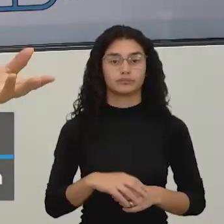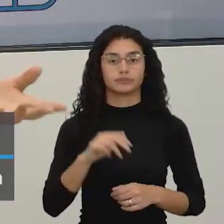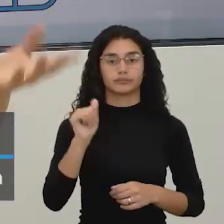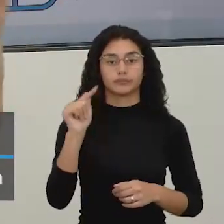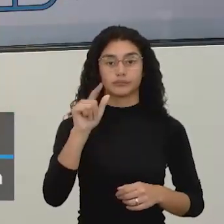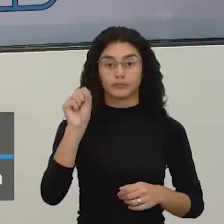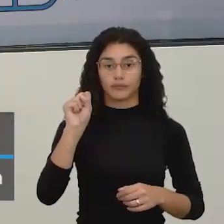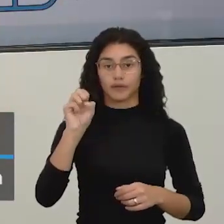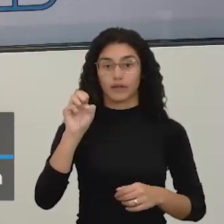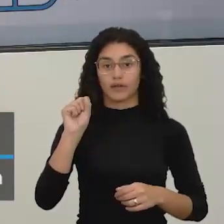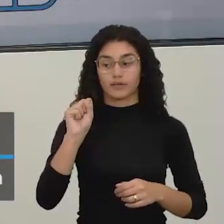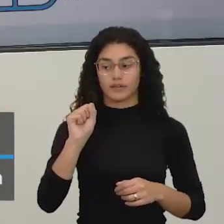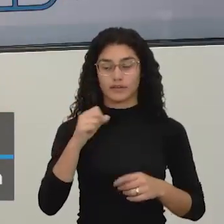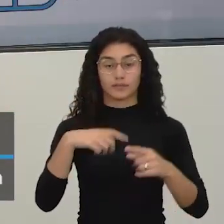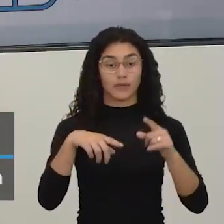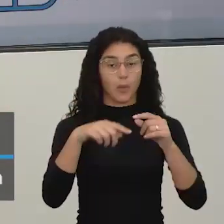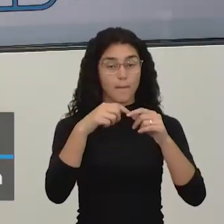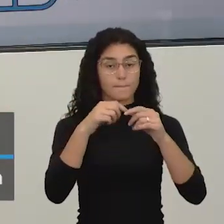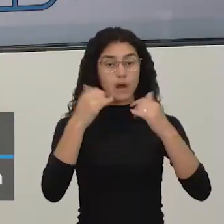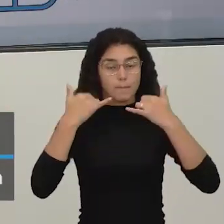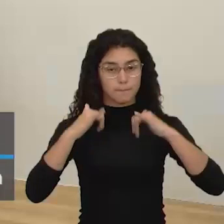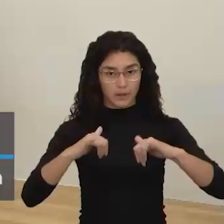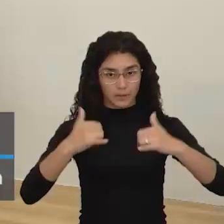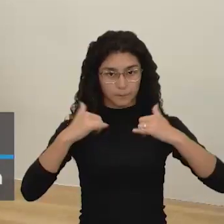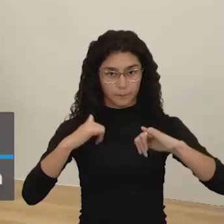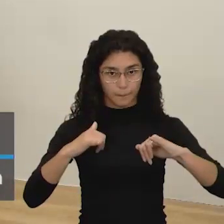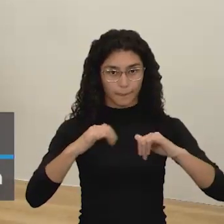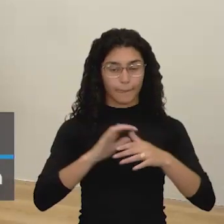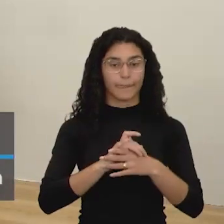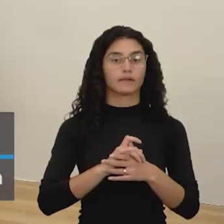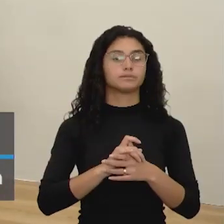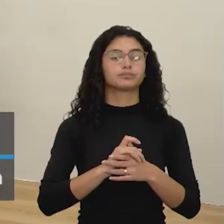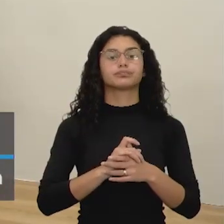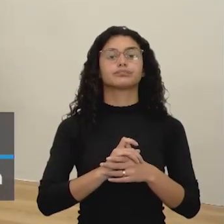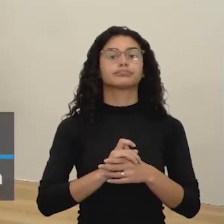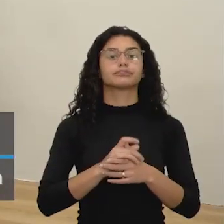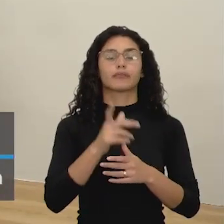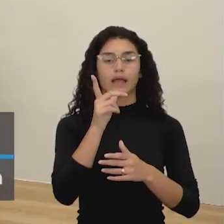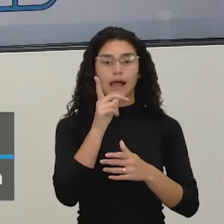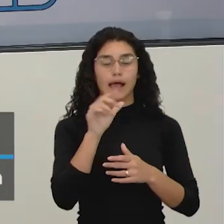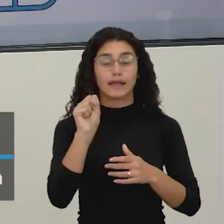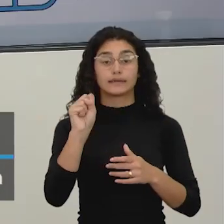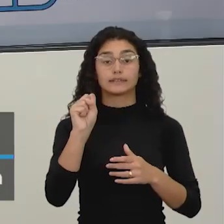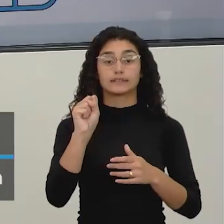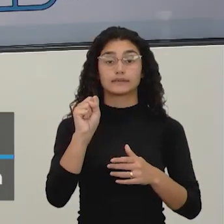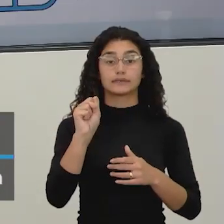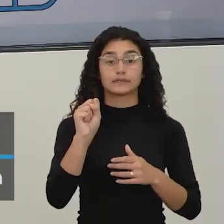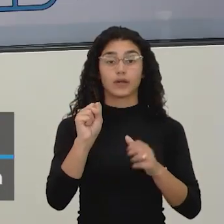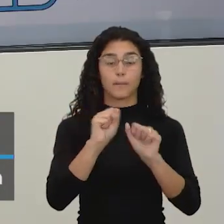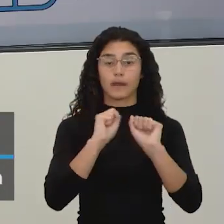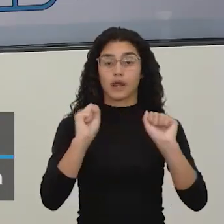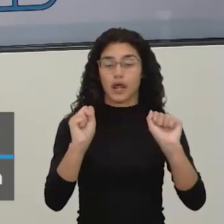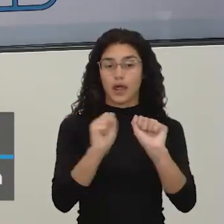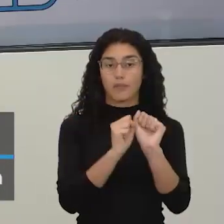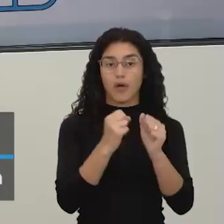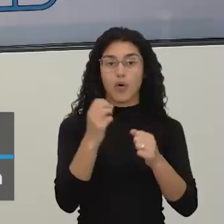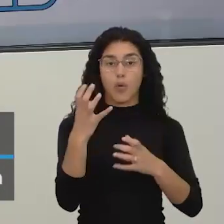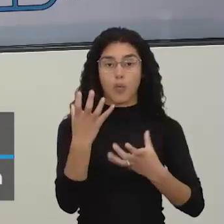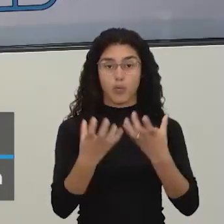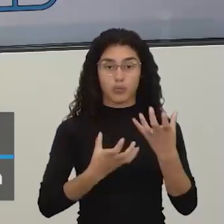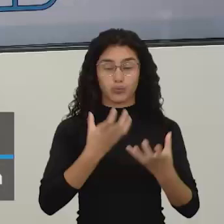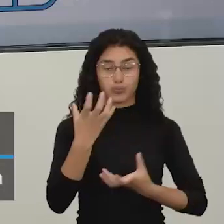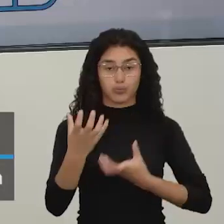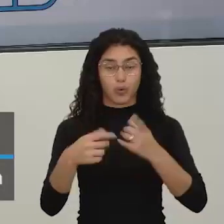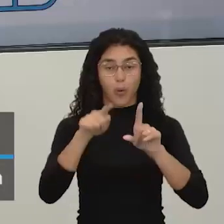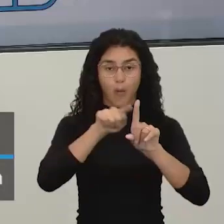da atmosfera e as descargas elétricas num sistema de resfriamento e de aquecimento, né, de